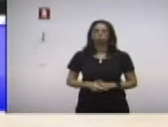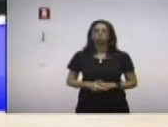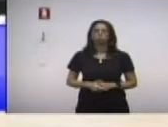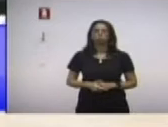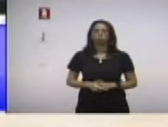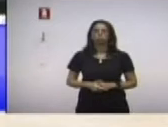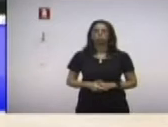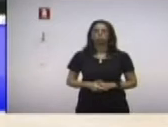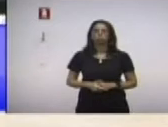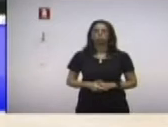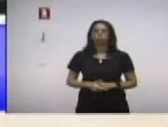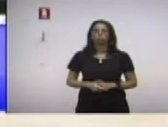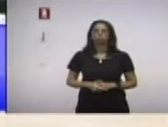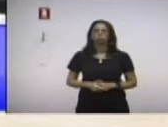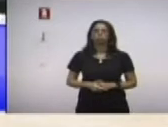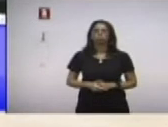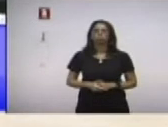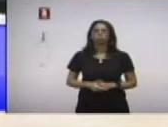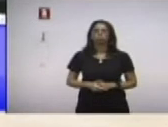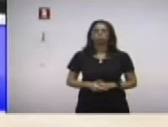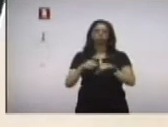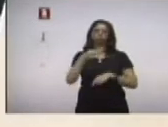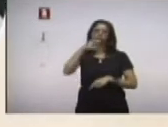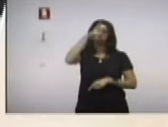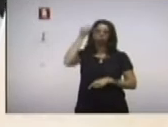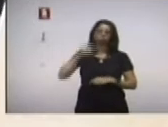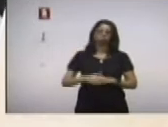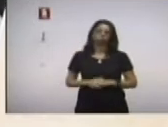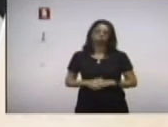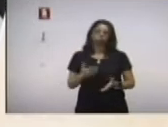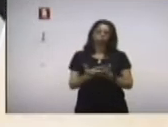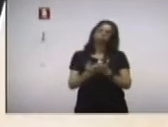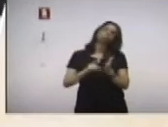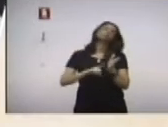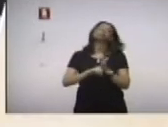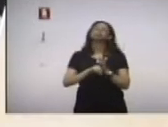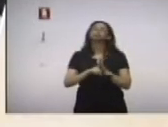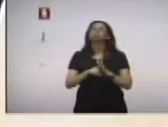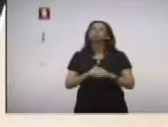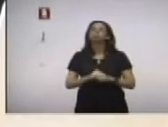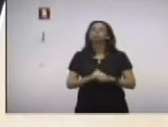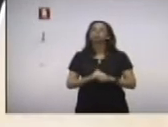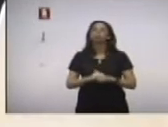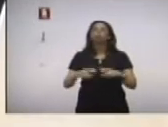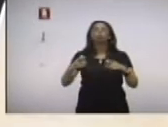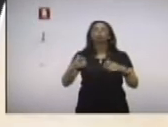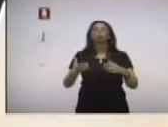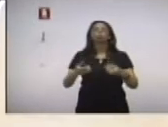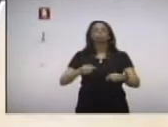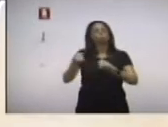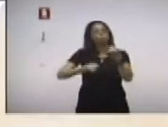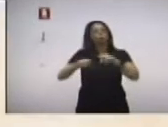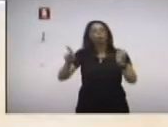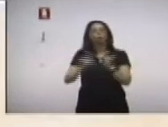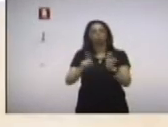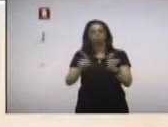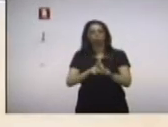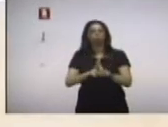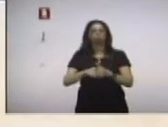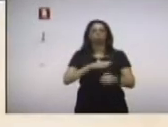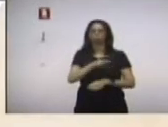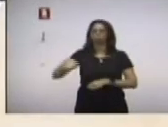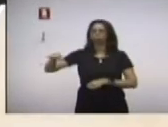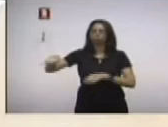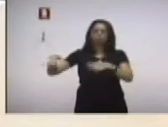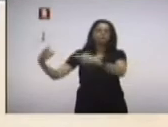1.060 de vereadores é coco propõe executivo estudos para criação de unidade móvel de saúde para realização de